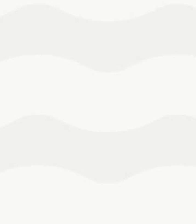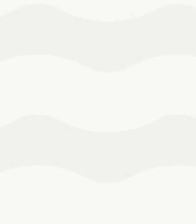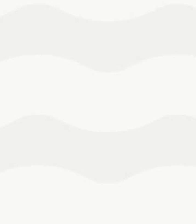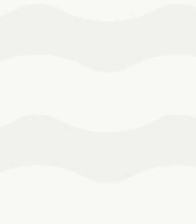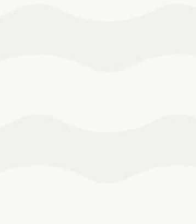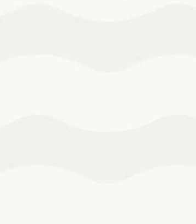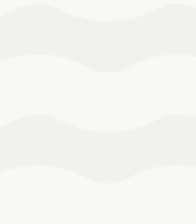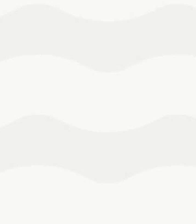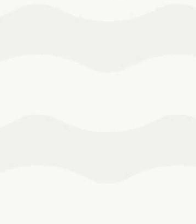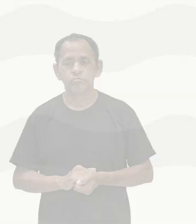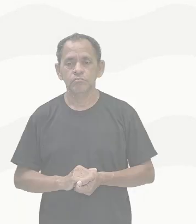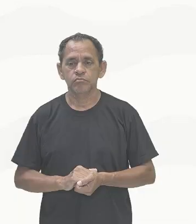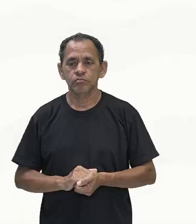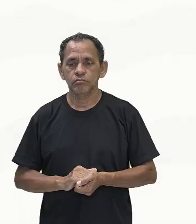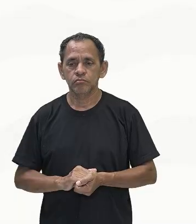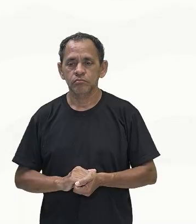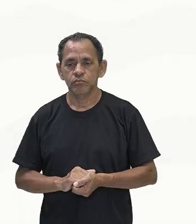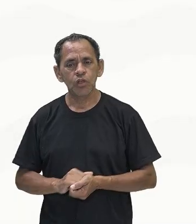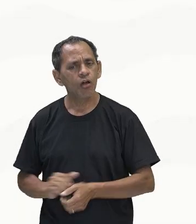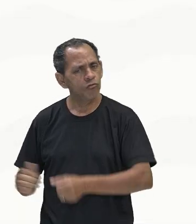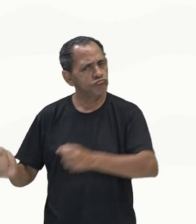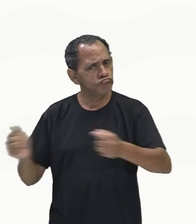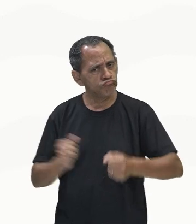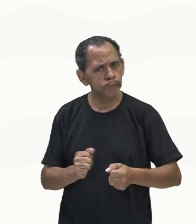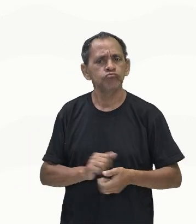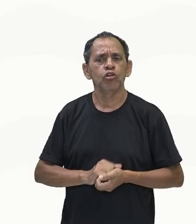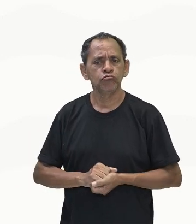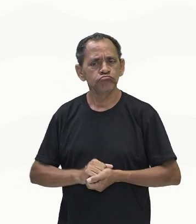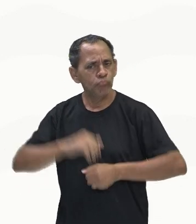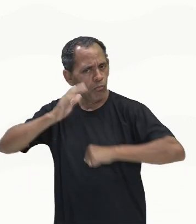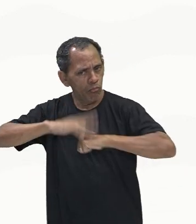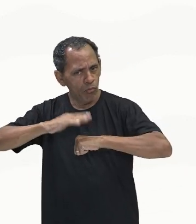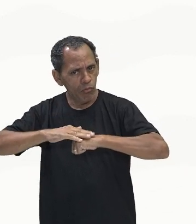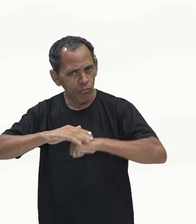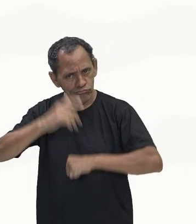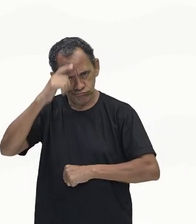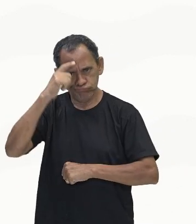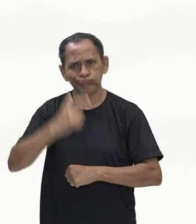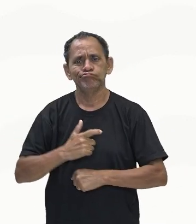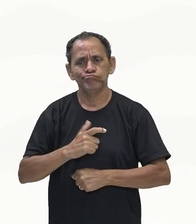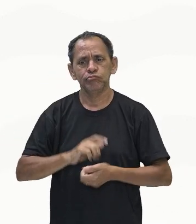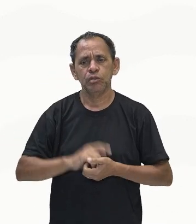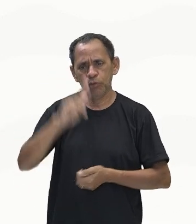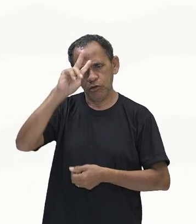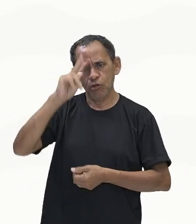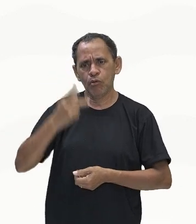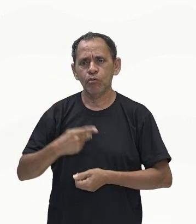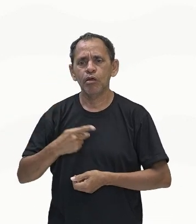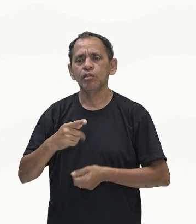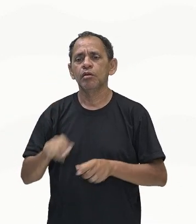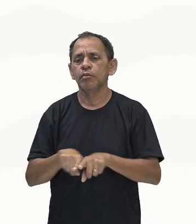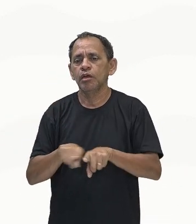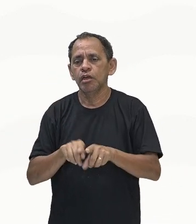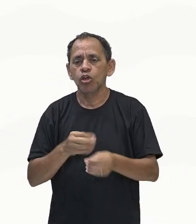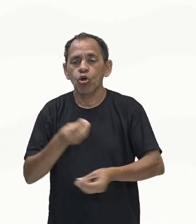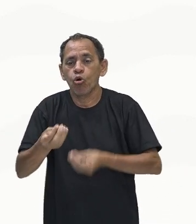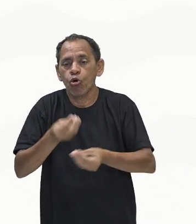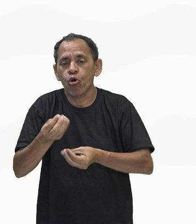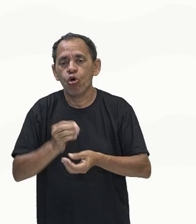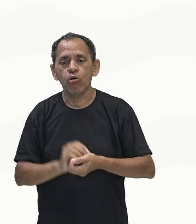sua autoestima e também a autoimagem. Além disso, nós temos aí a formação de cidadãos ativos